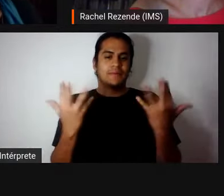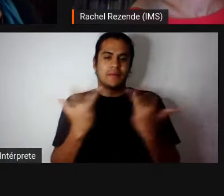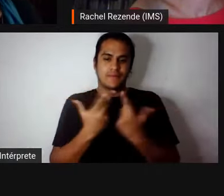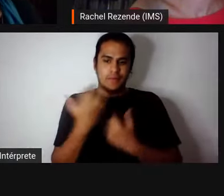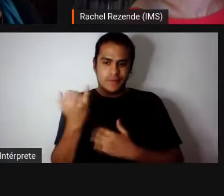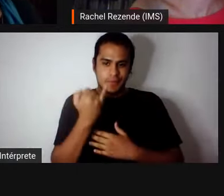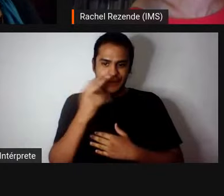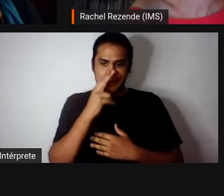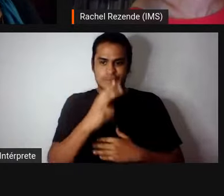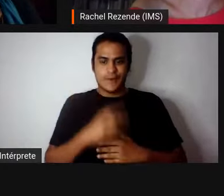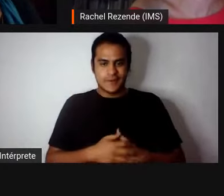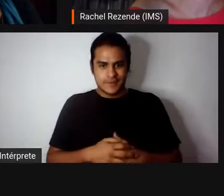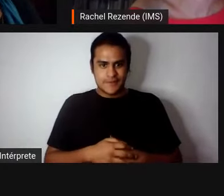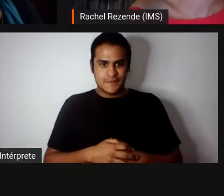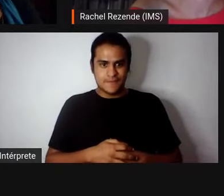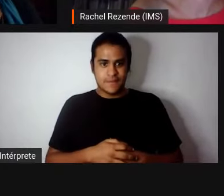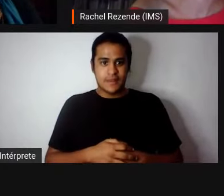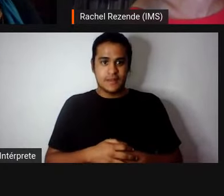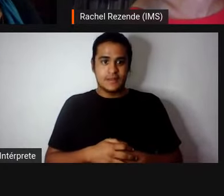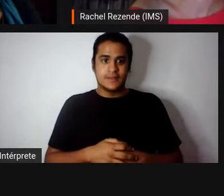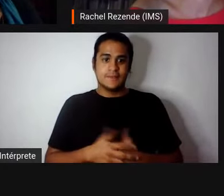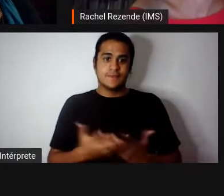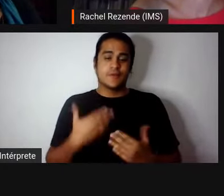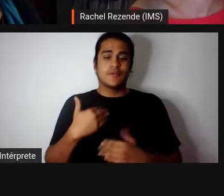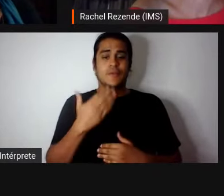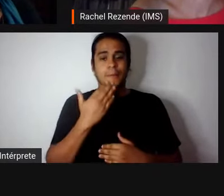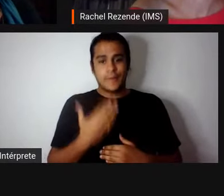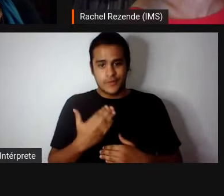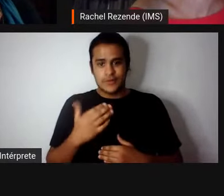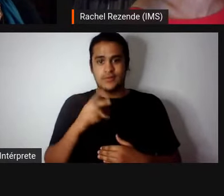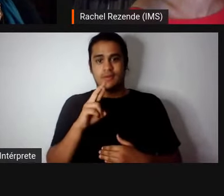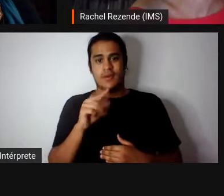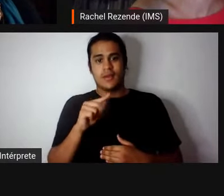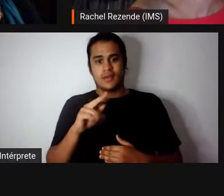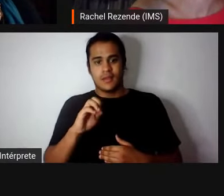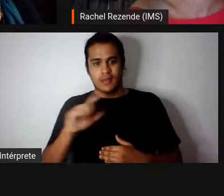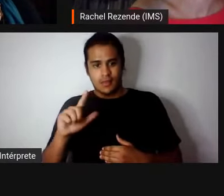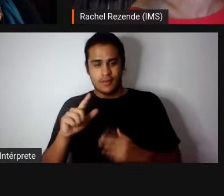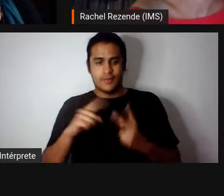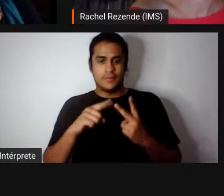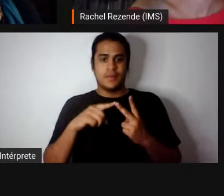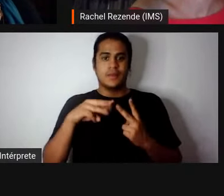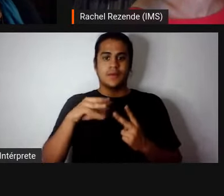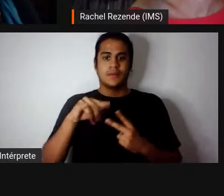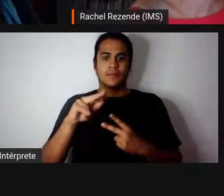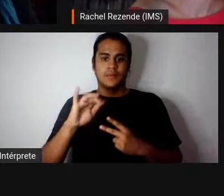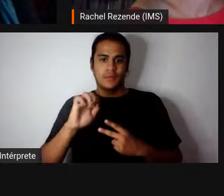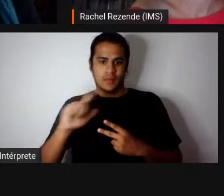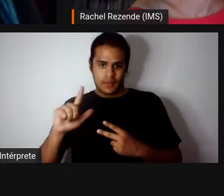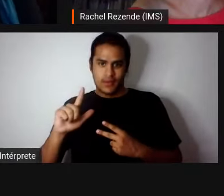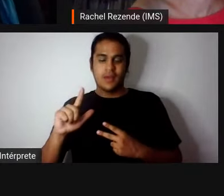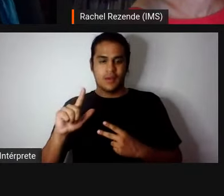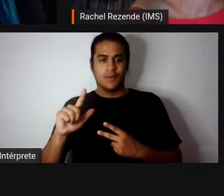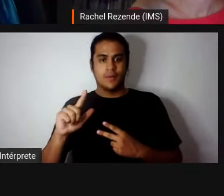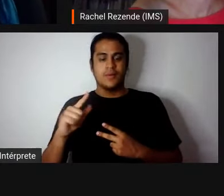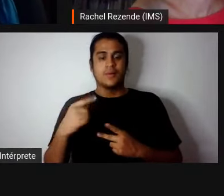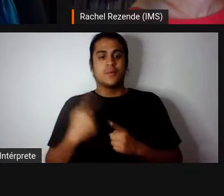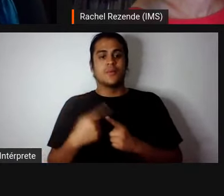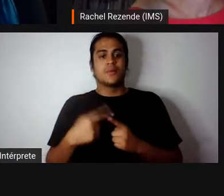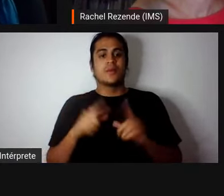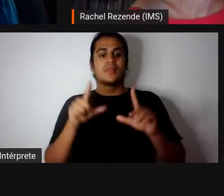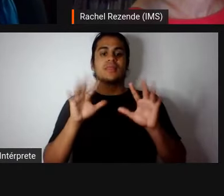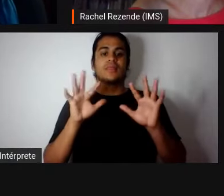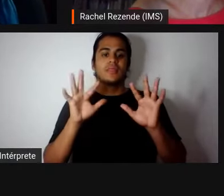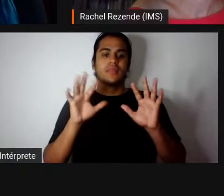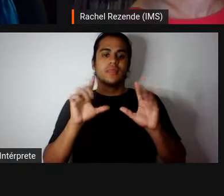projeto. Bom, eu queria só pedir a Raquel e Miguel também que falassem um pouco, a gente depois vai querer também, para encerrar,